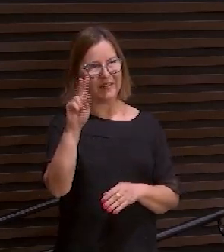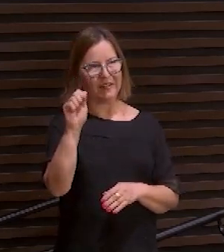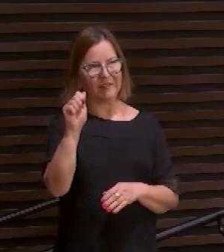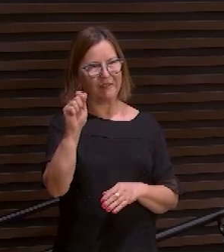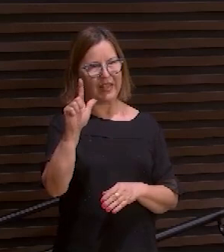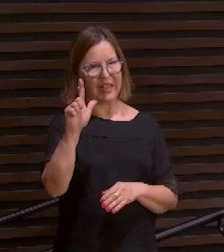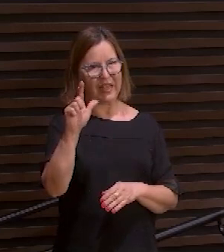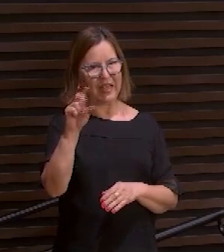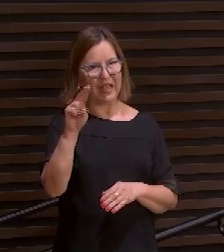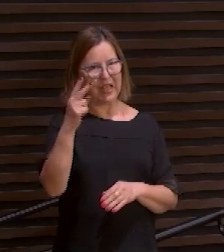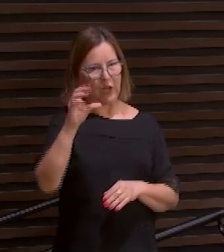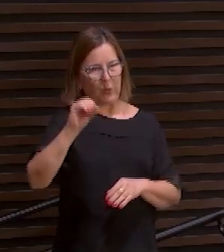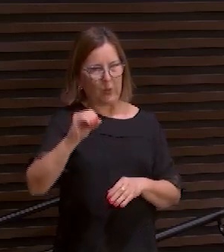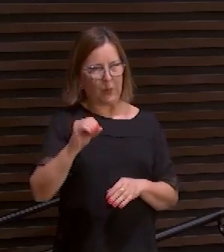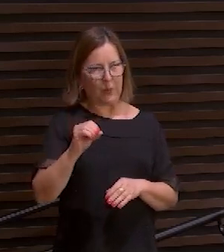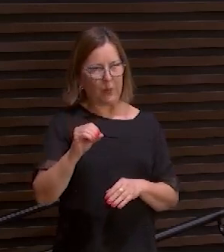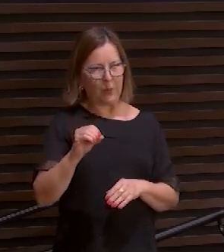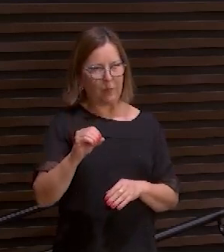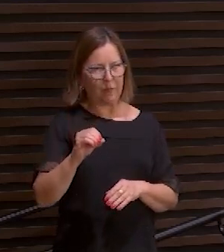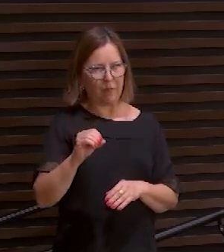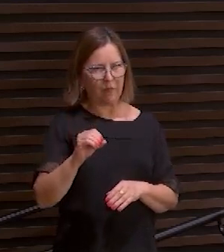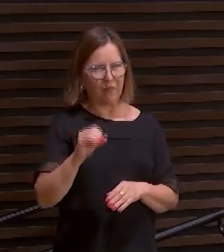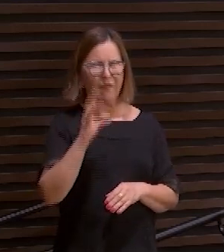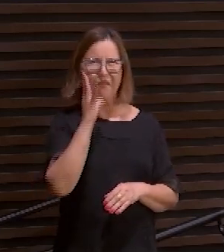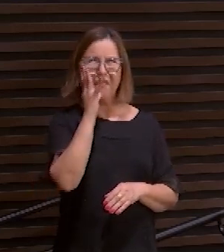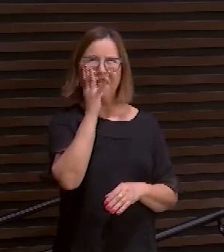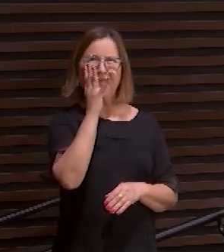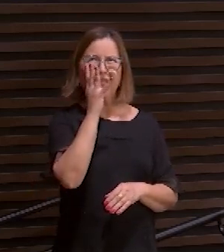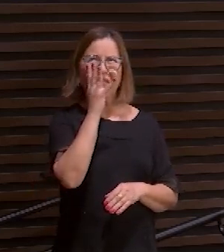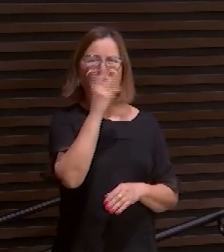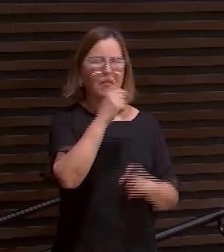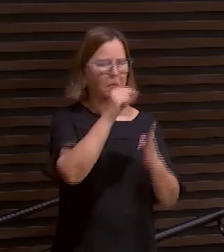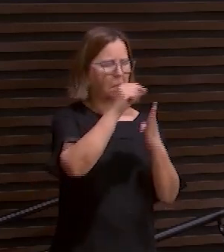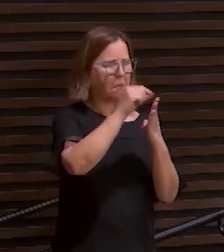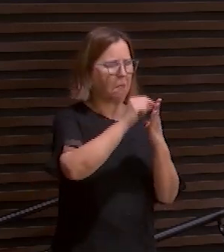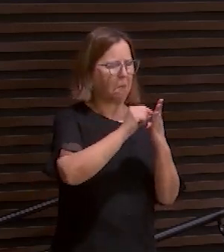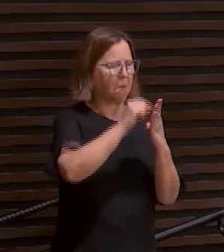e levaram-se meses, nada de brotar.